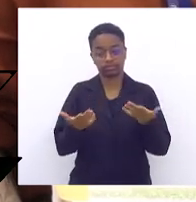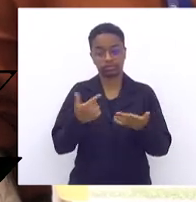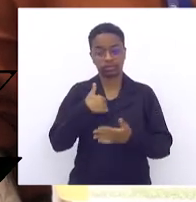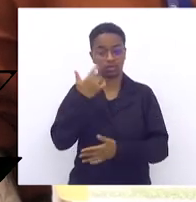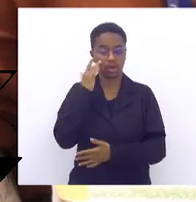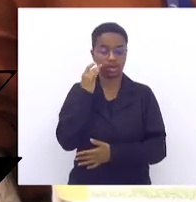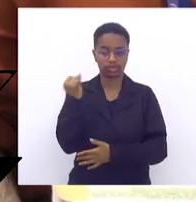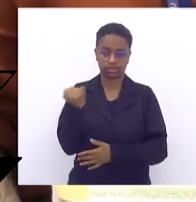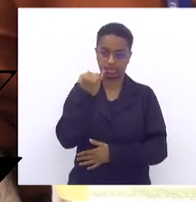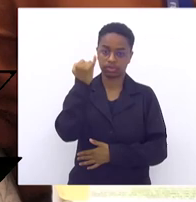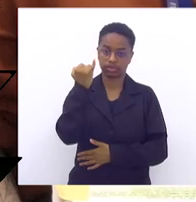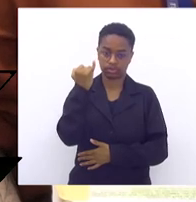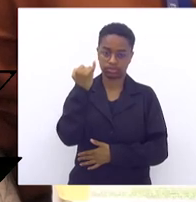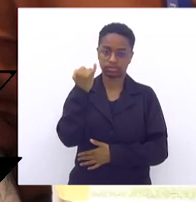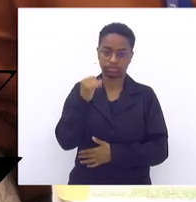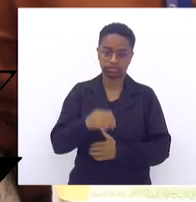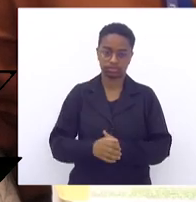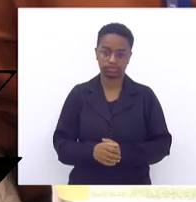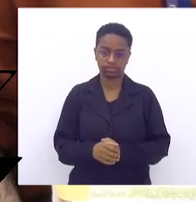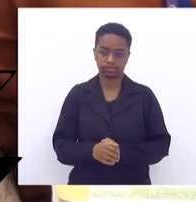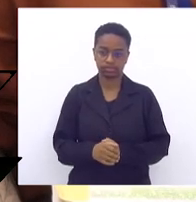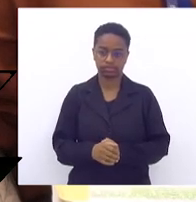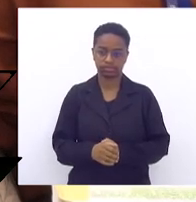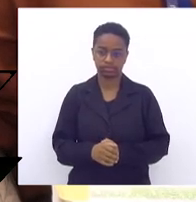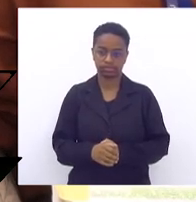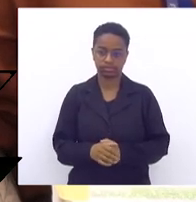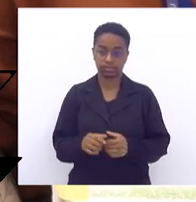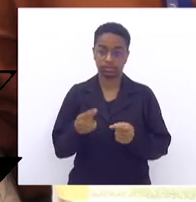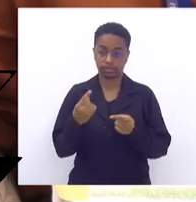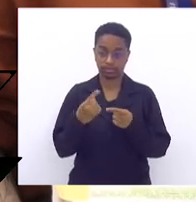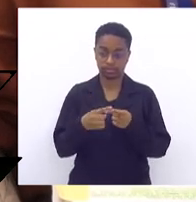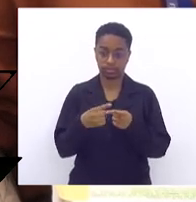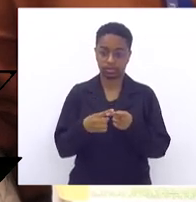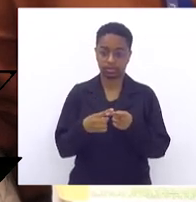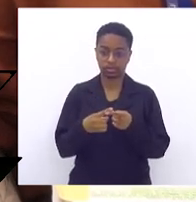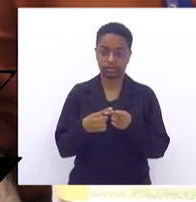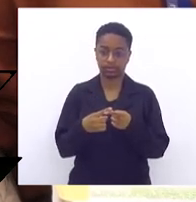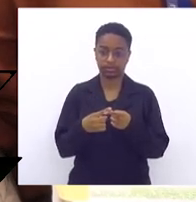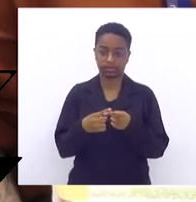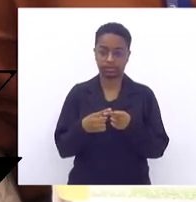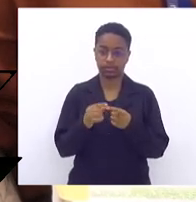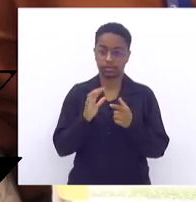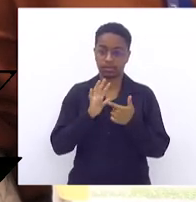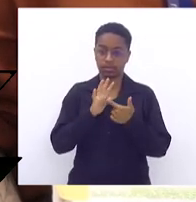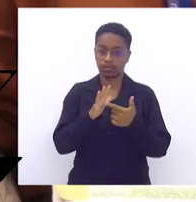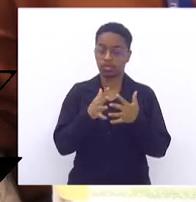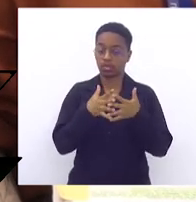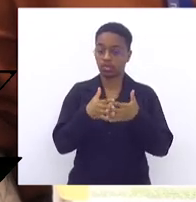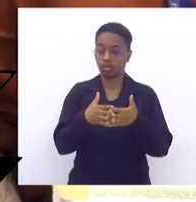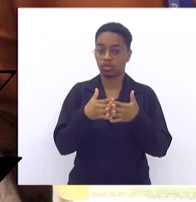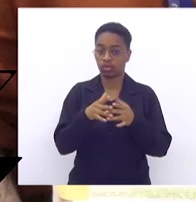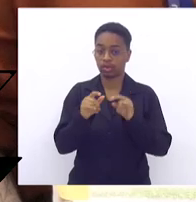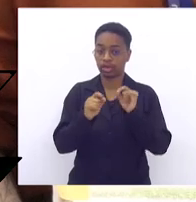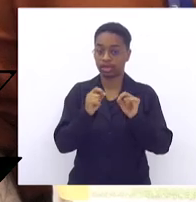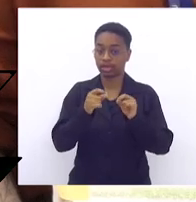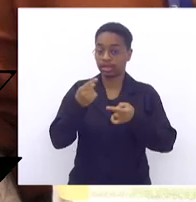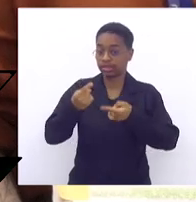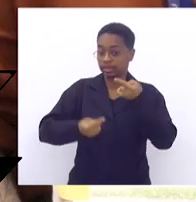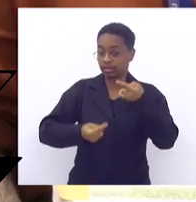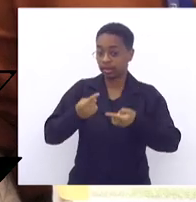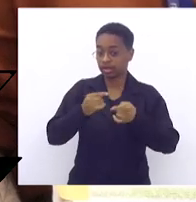importante enfrentar, porque ele confunde o que seria debate